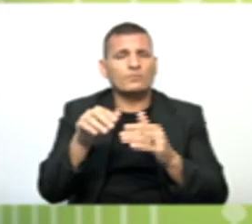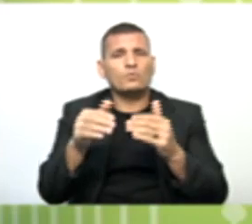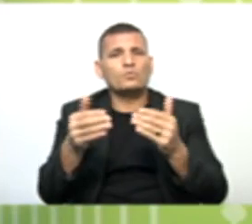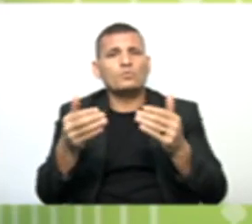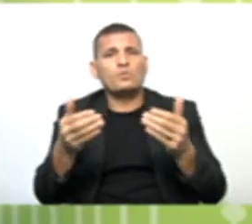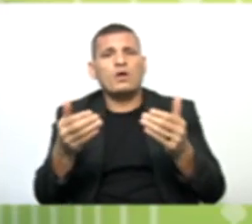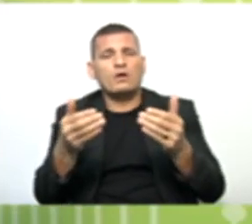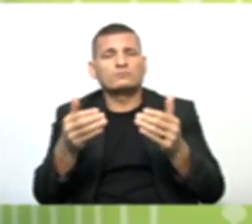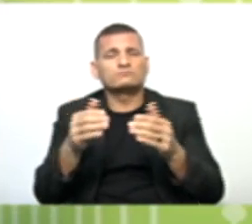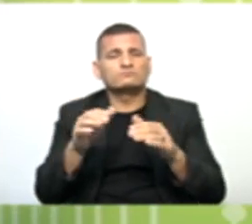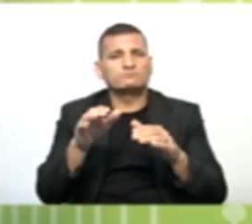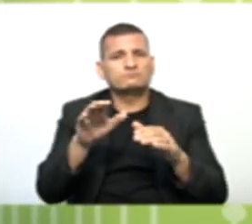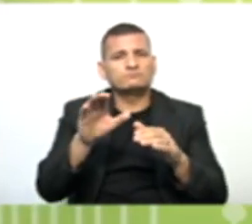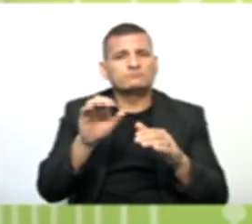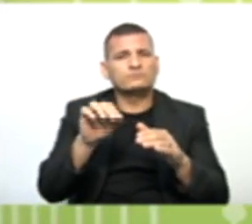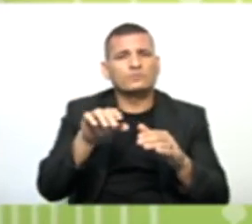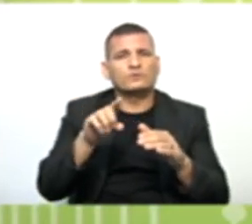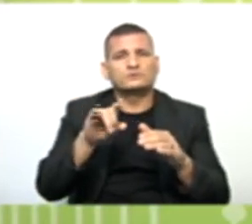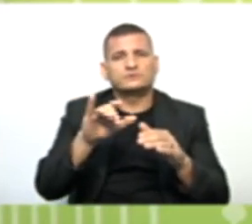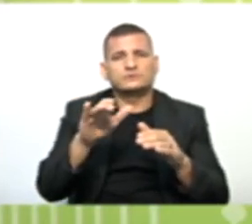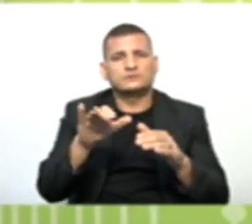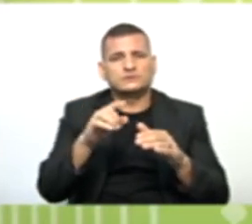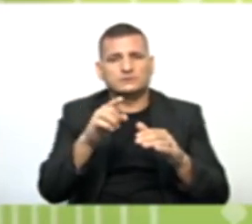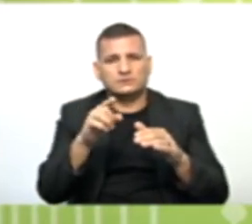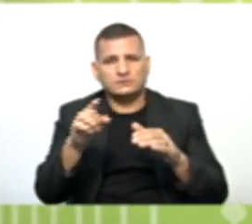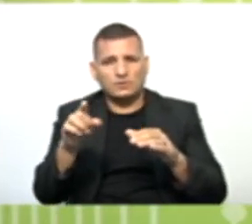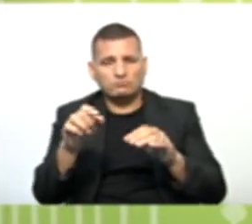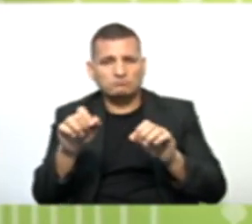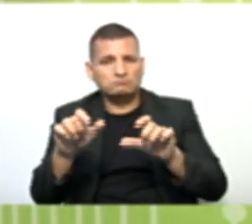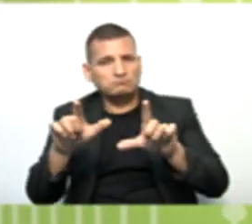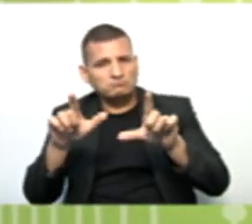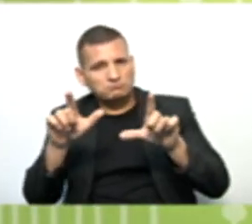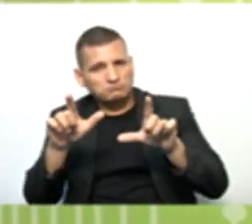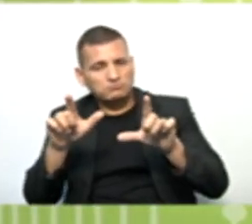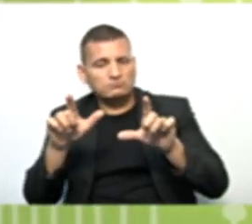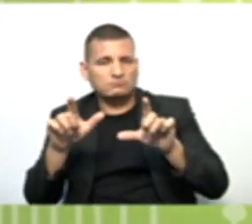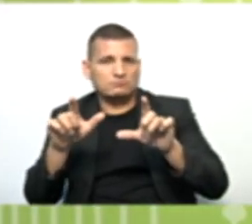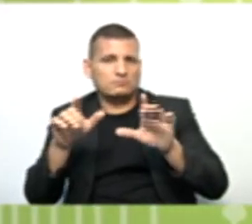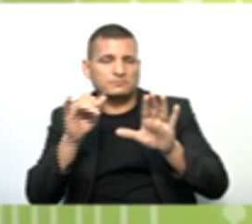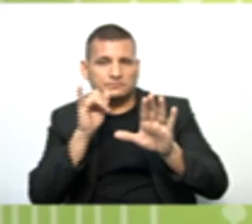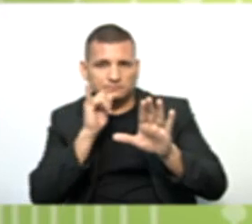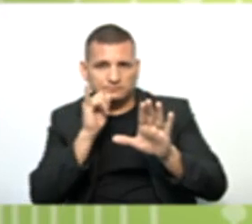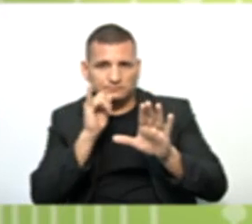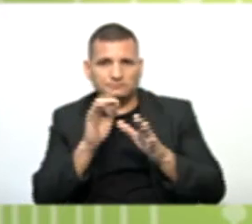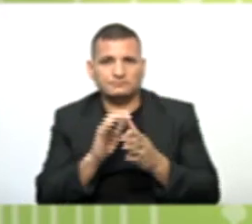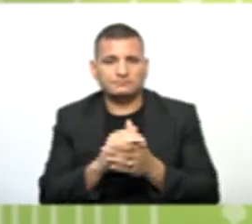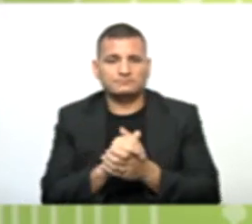respeitada quando o comando deve ser executado. Por exemplo,